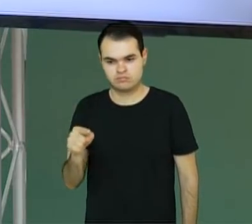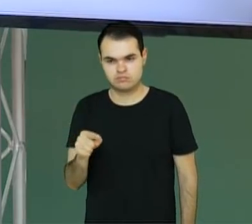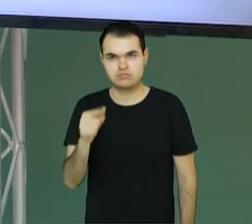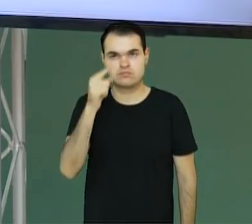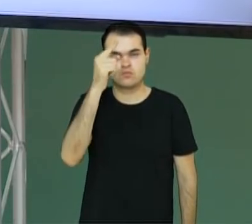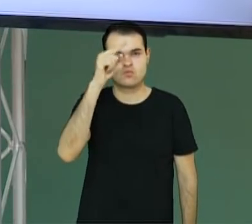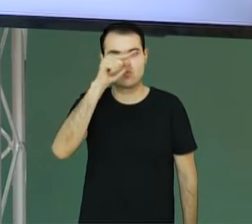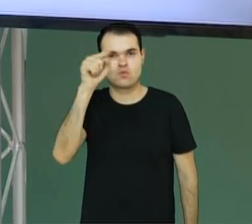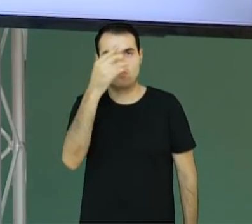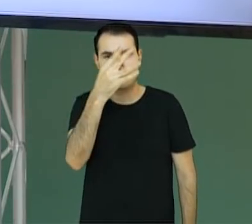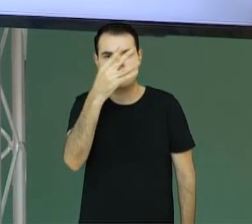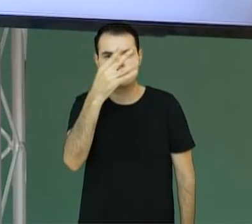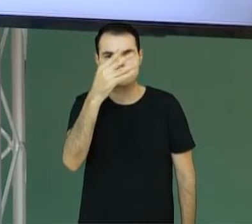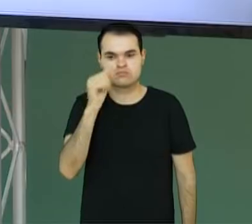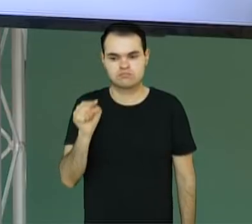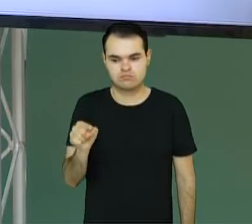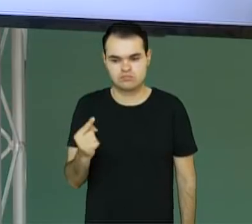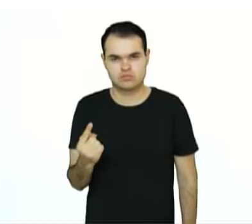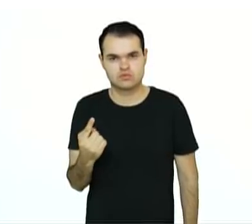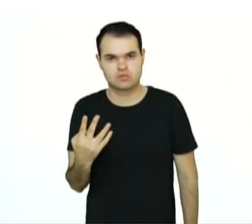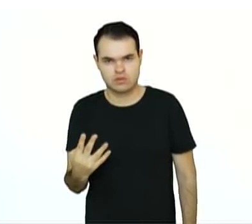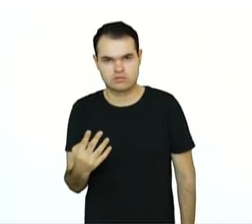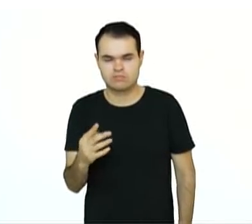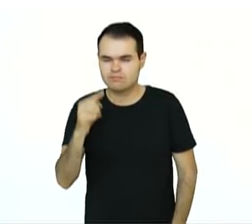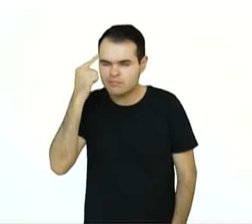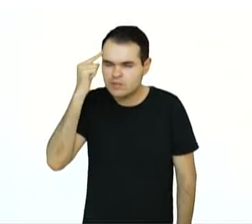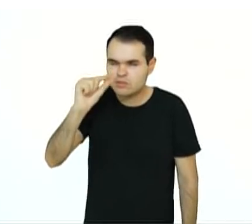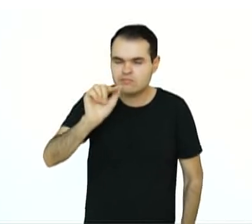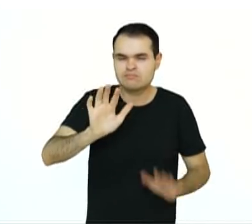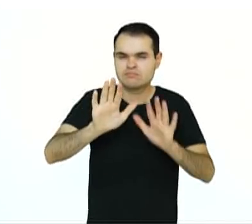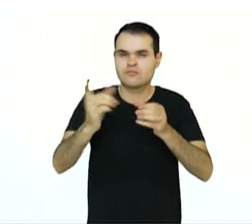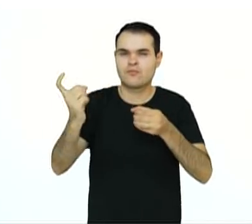do círculo grandão. Então pense um pouquinho e a gente já volta com a resposta.